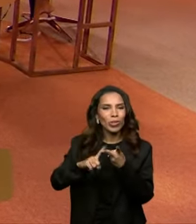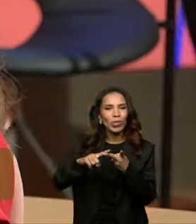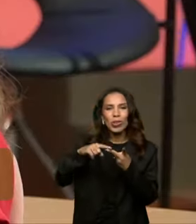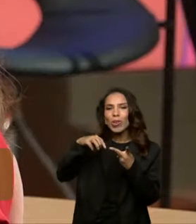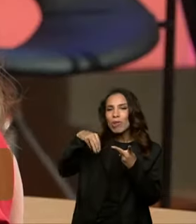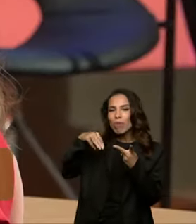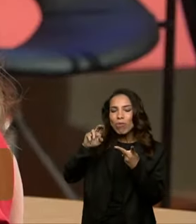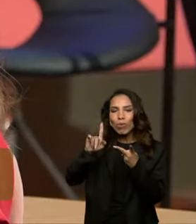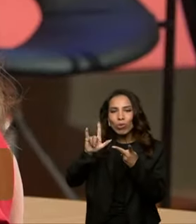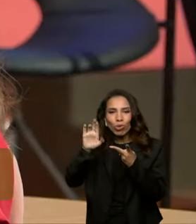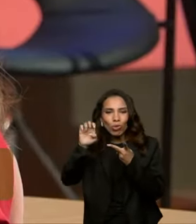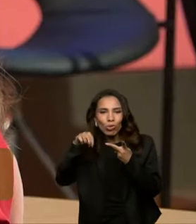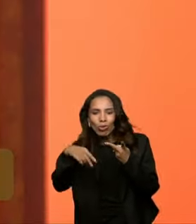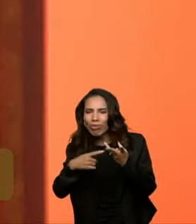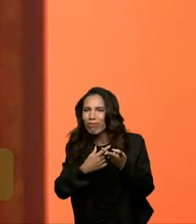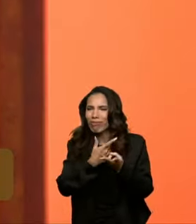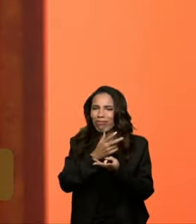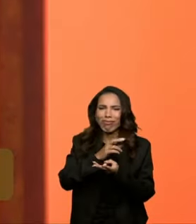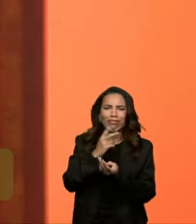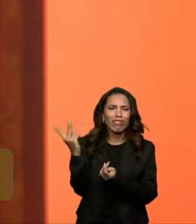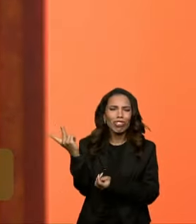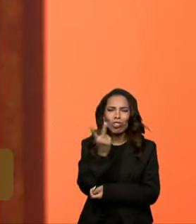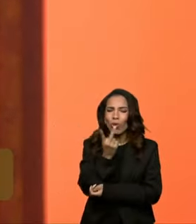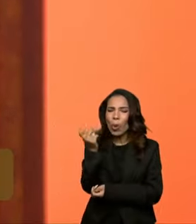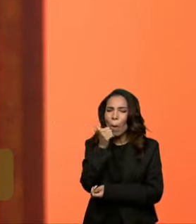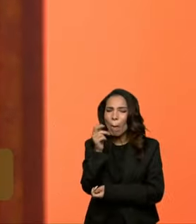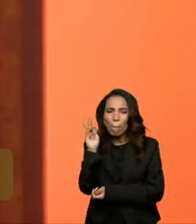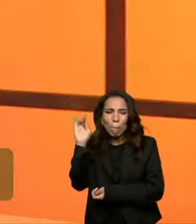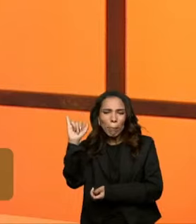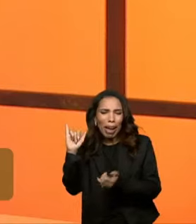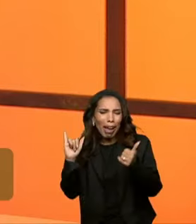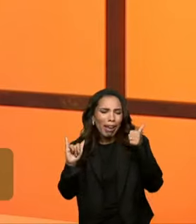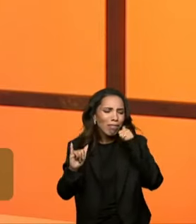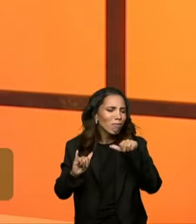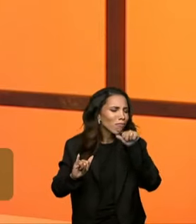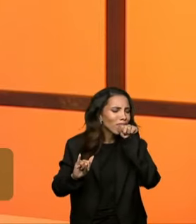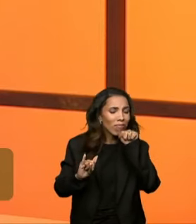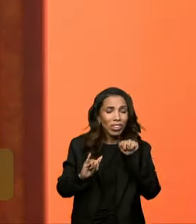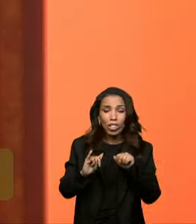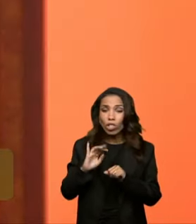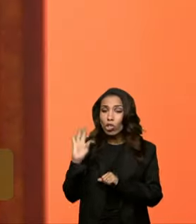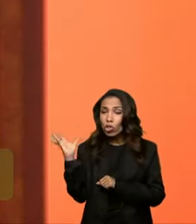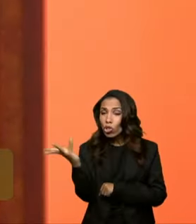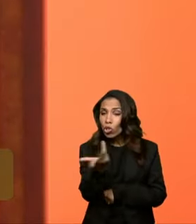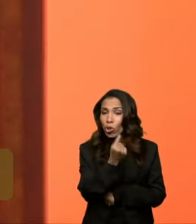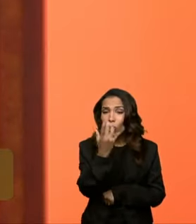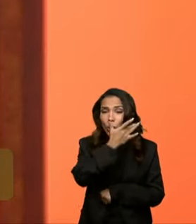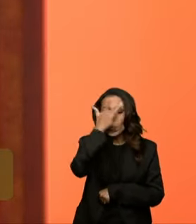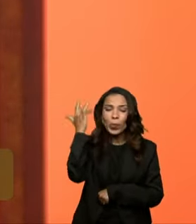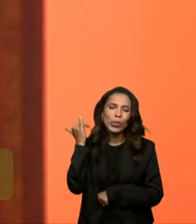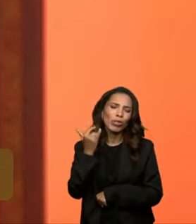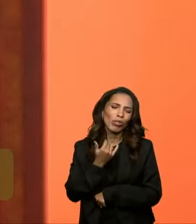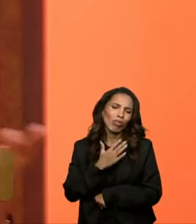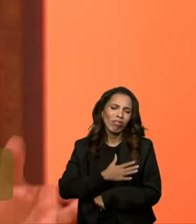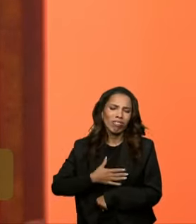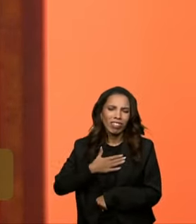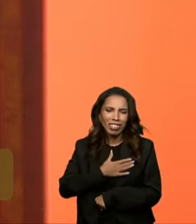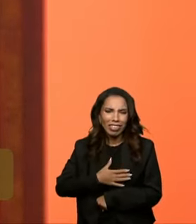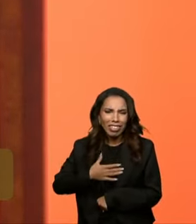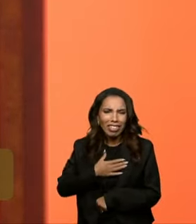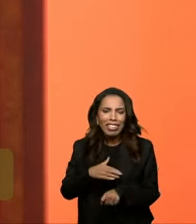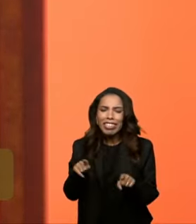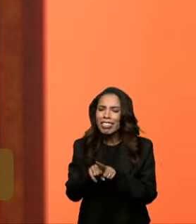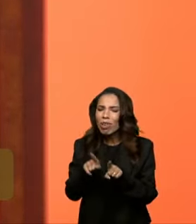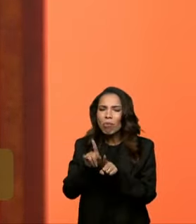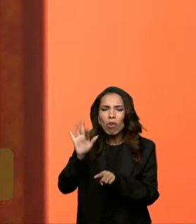mãe, os dois levavam muito, né? Todas, maravilhoso. Pessoas, todas as pessoas que a gente teve o prazer de conviver, Neuci de Bom Sucesso, o pessoal do Fundo de